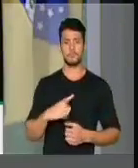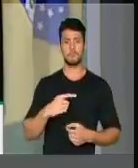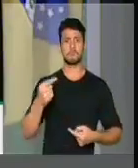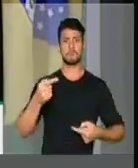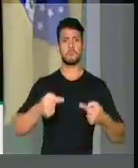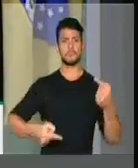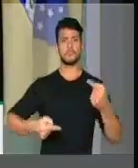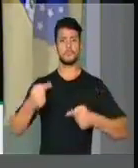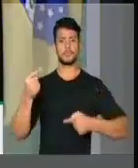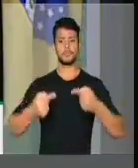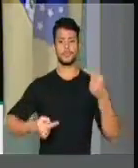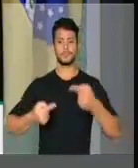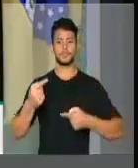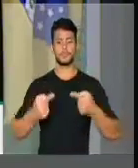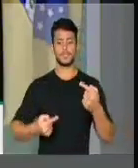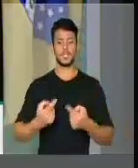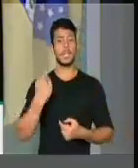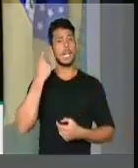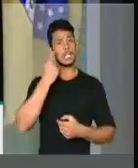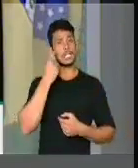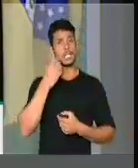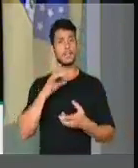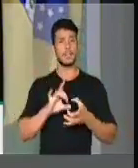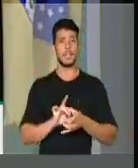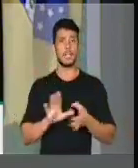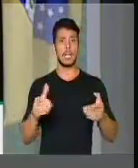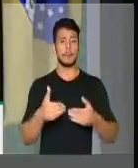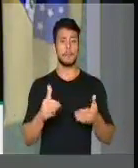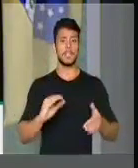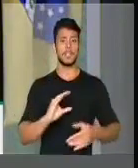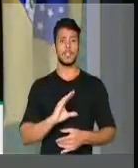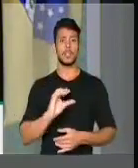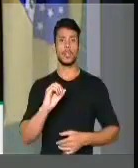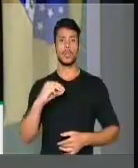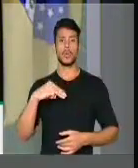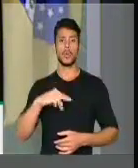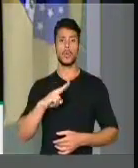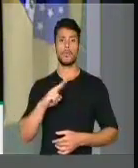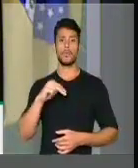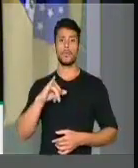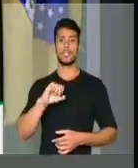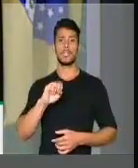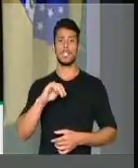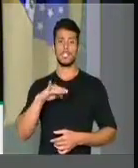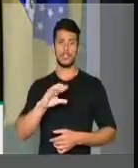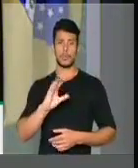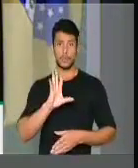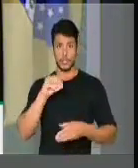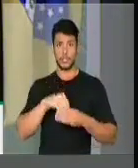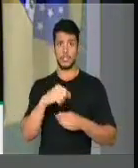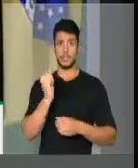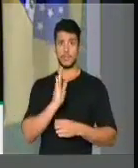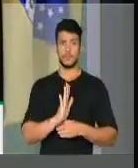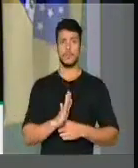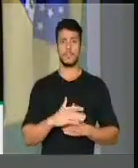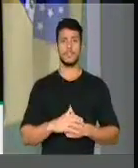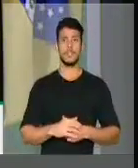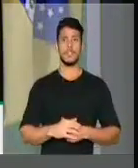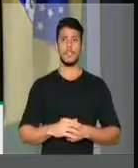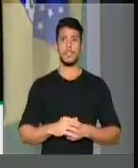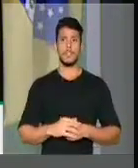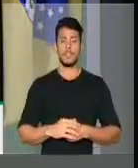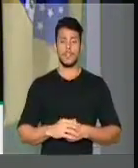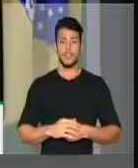e que tentava uma abertura comunista à europeia, misturar